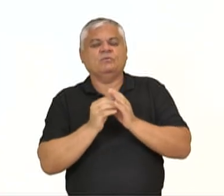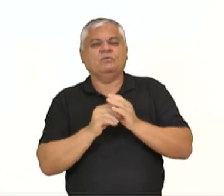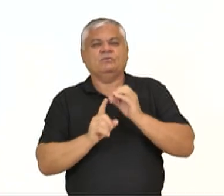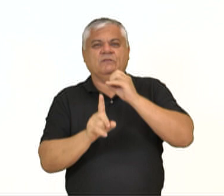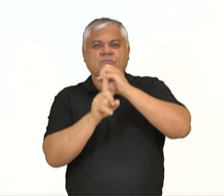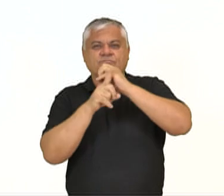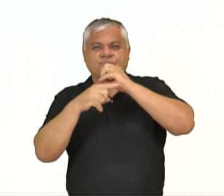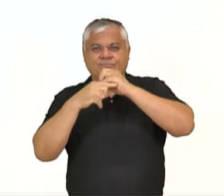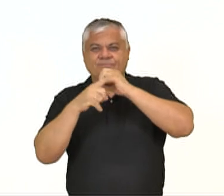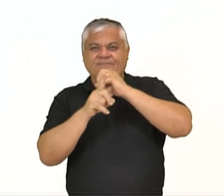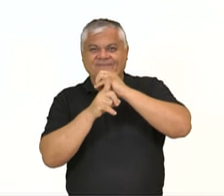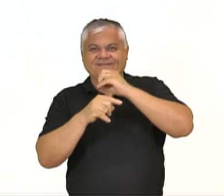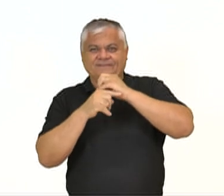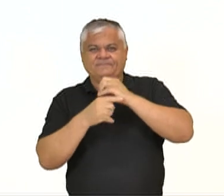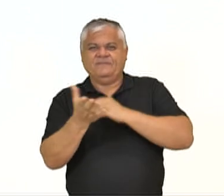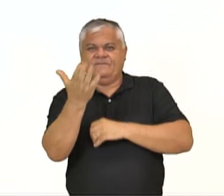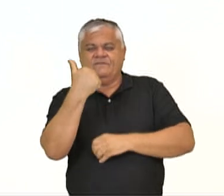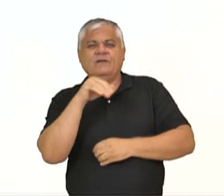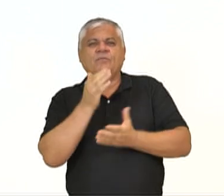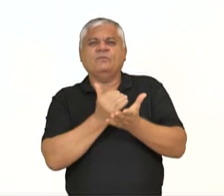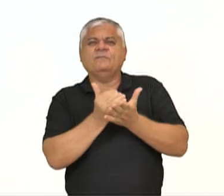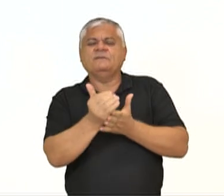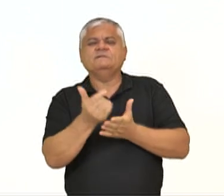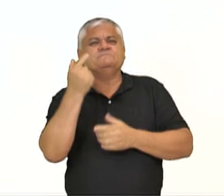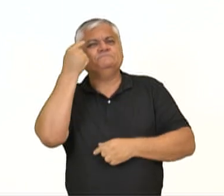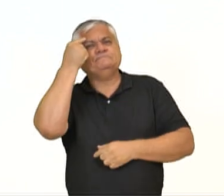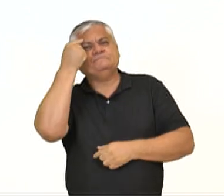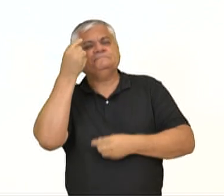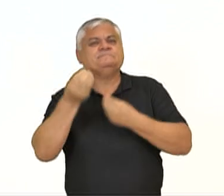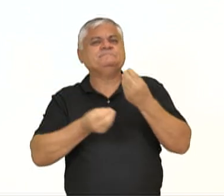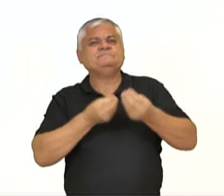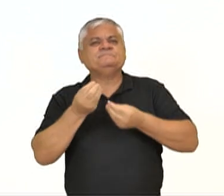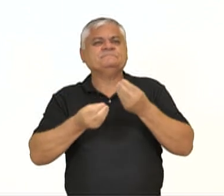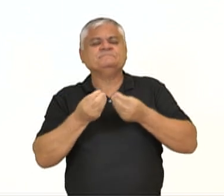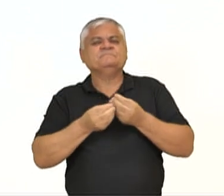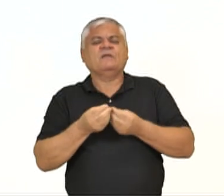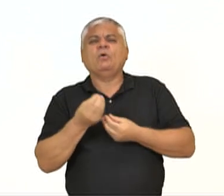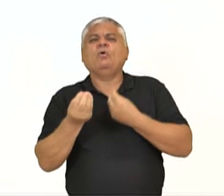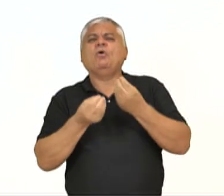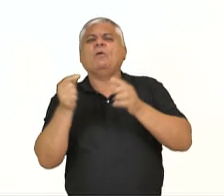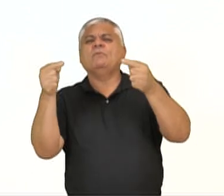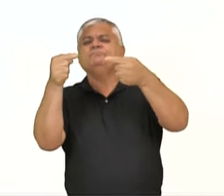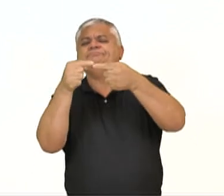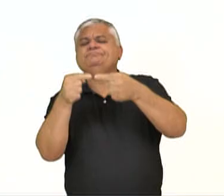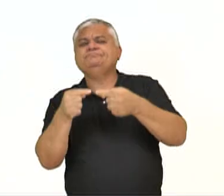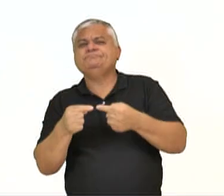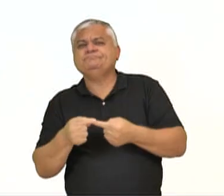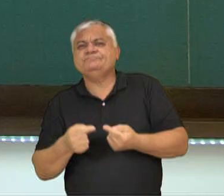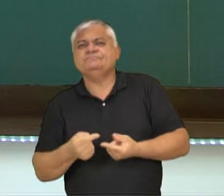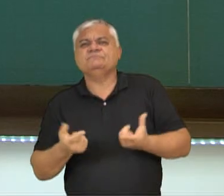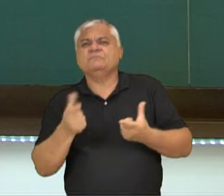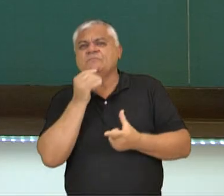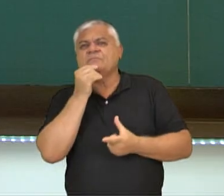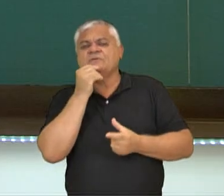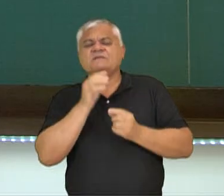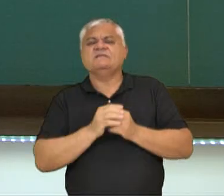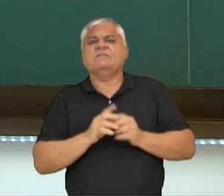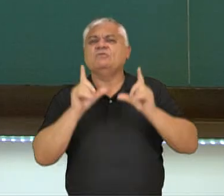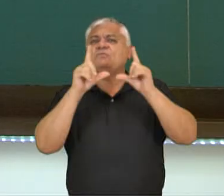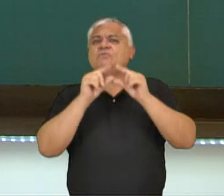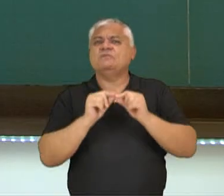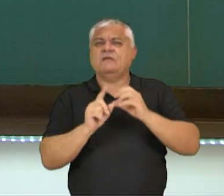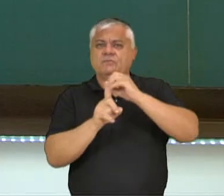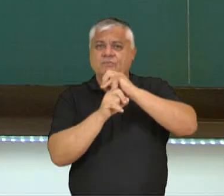circunferência trigonométrica. Vamos começar pensando um pouquinho em quais situações aí que a gente vai fazer a redução de ângulos ao